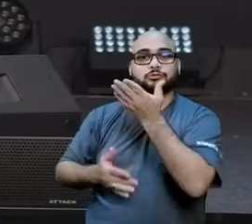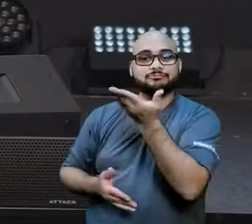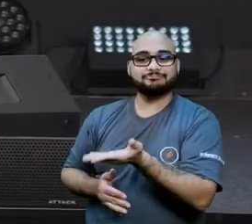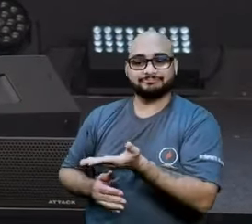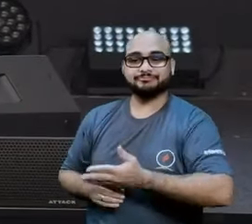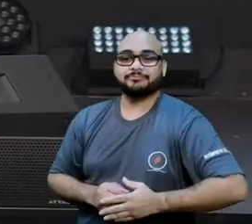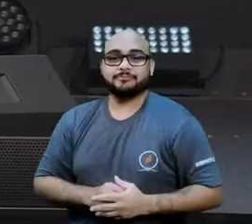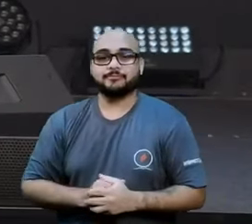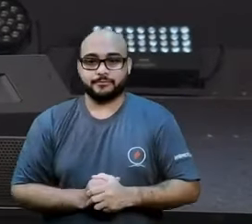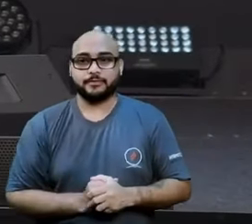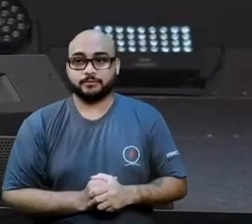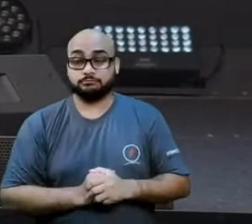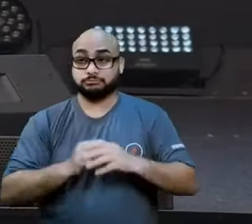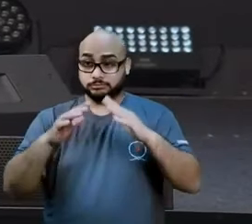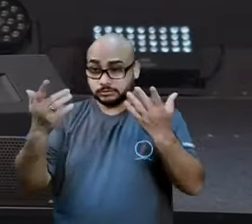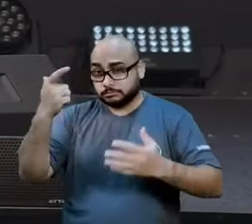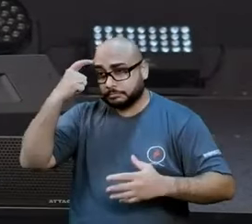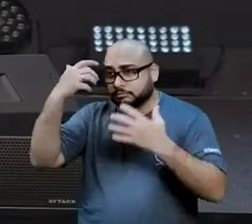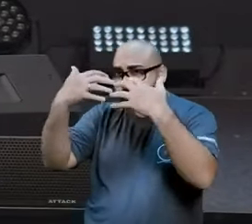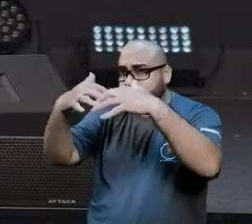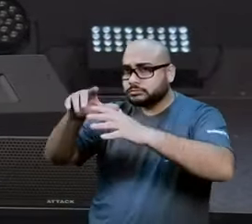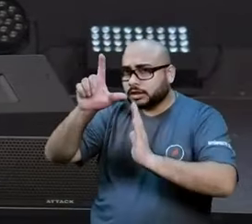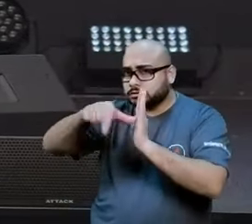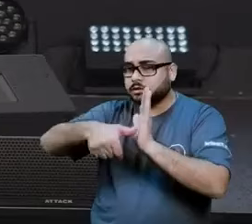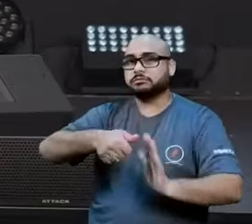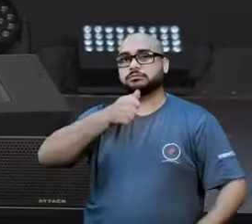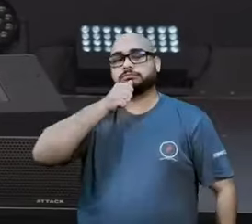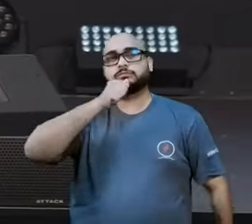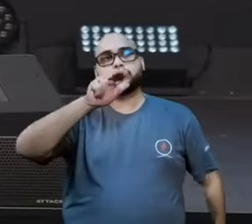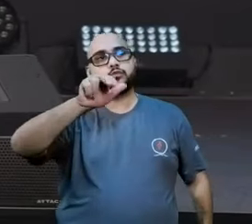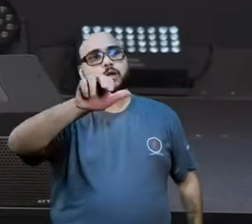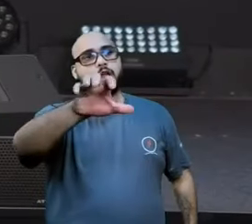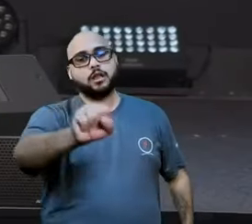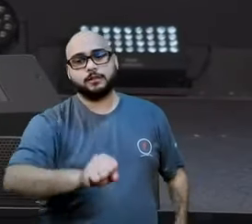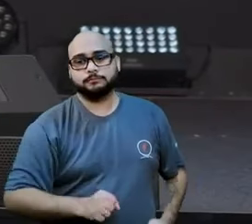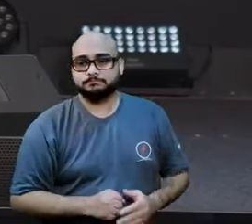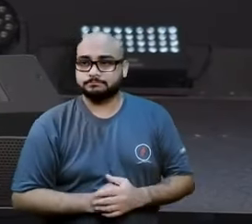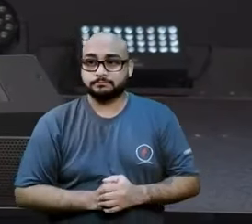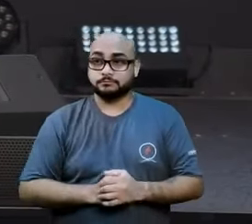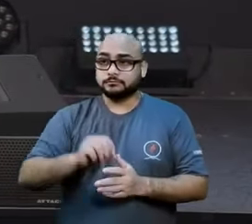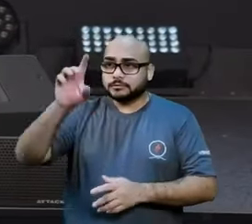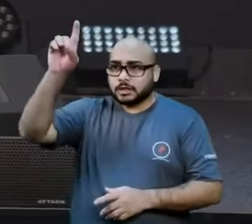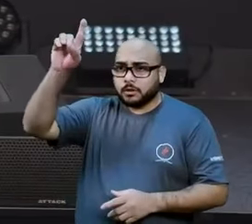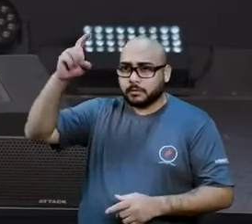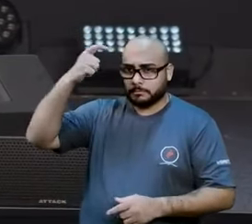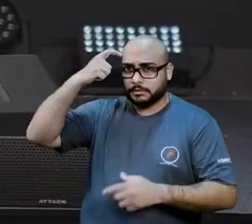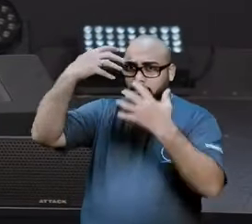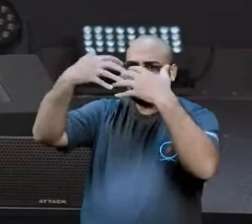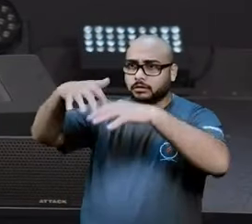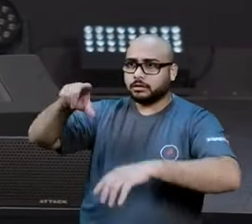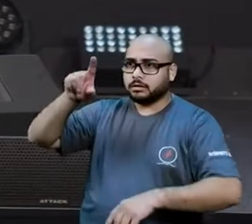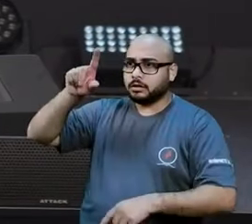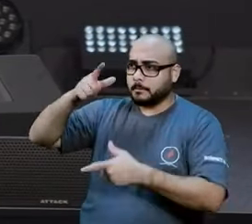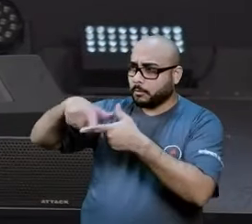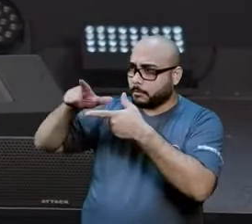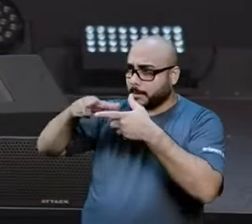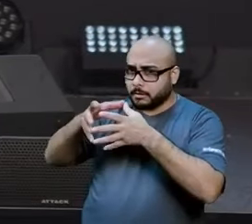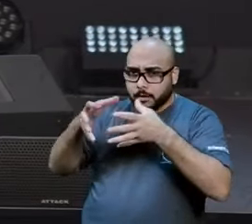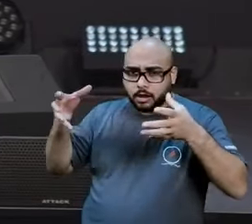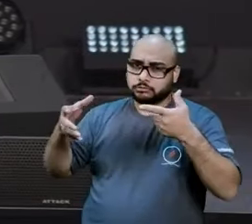que Deus tá atrasado ou que Deus não sabe da tua luta não é na hora que